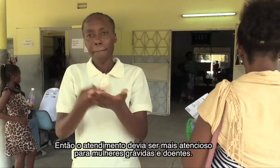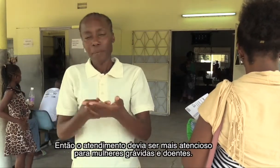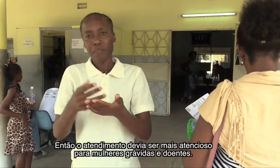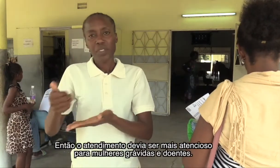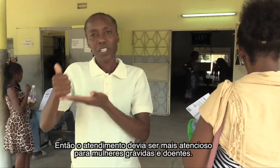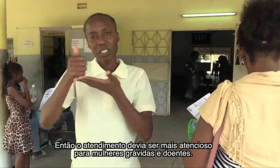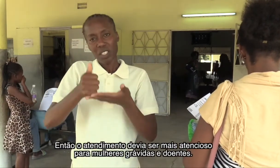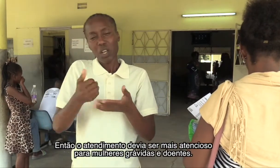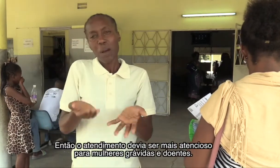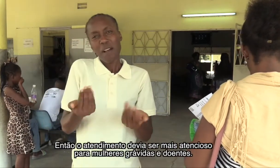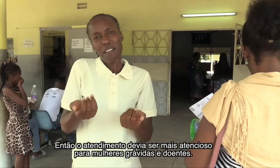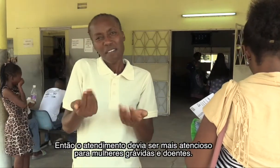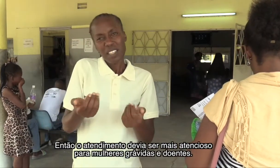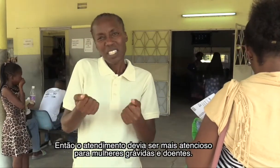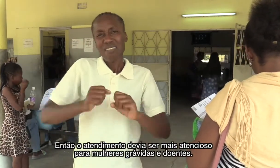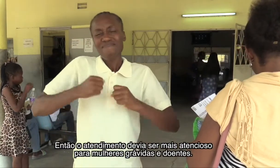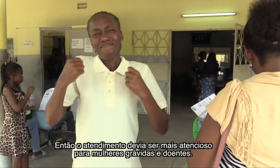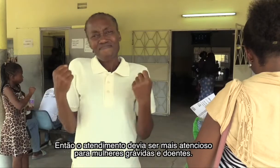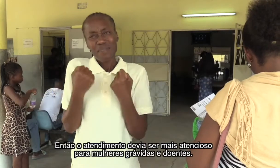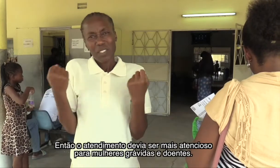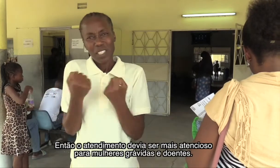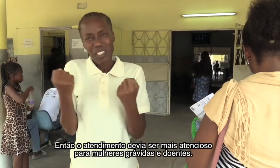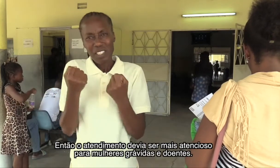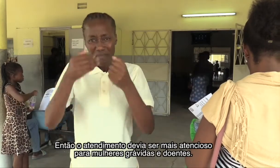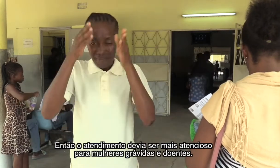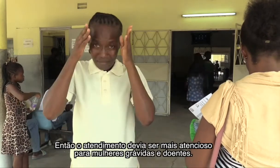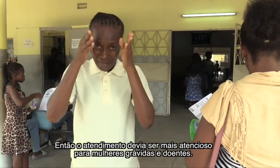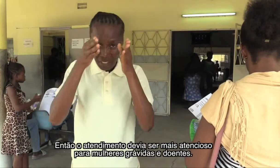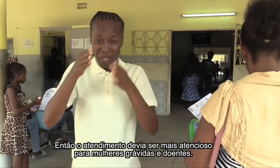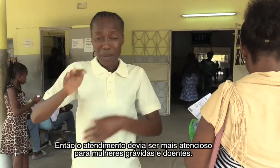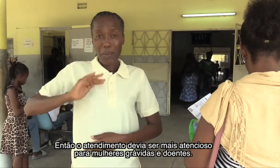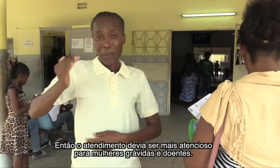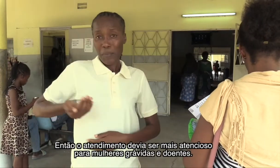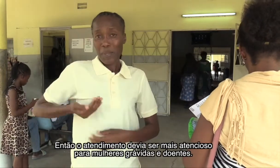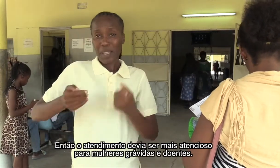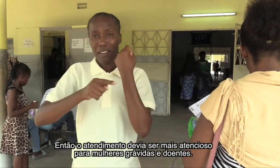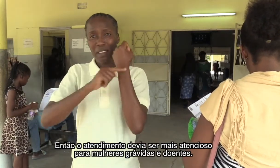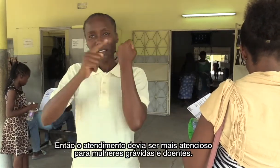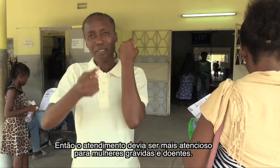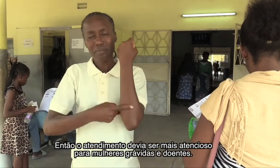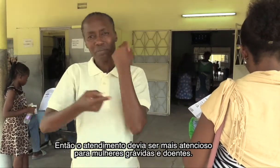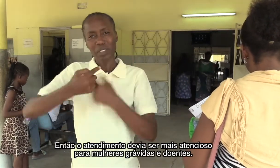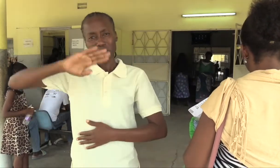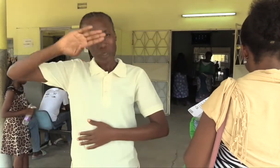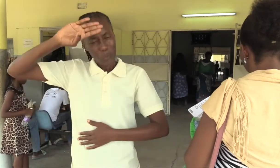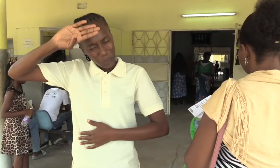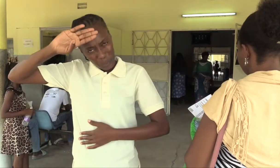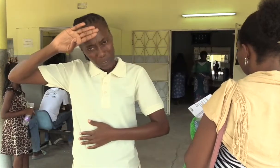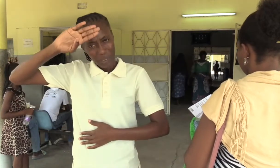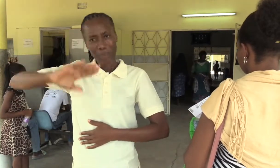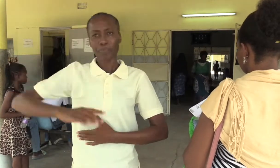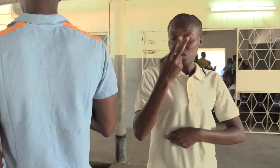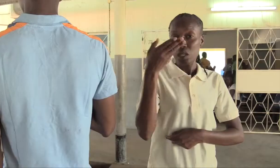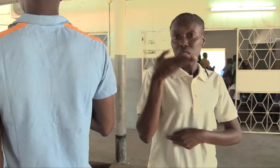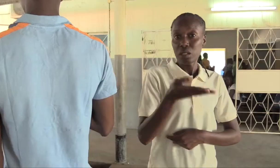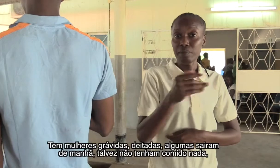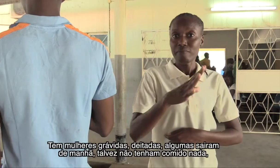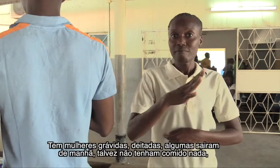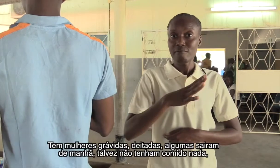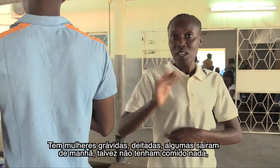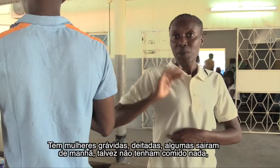atendimento poderia ser um pouco mais rápido, mais atencioso para mulheres grávidas e doentes.